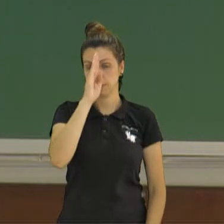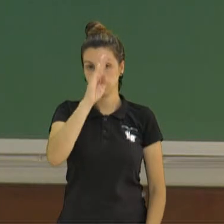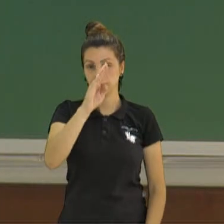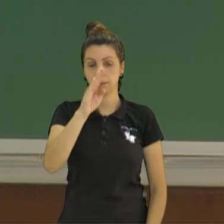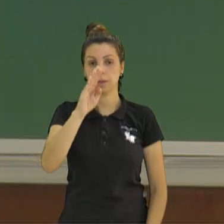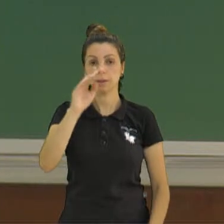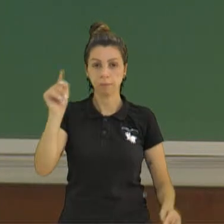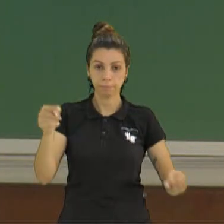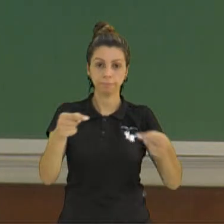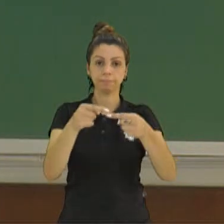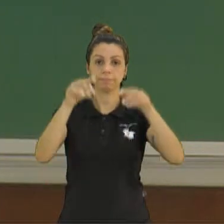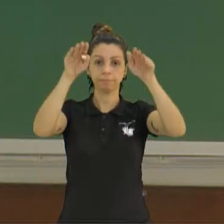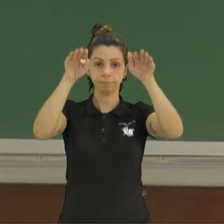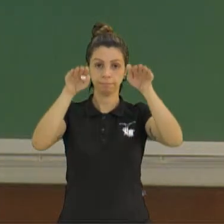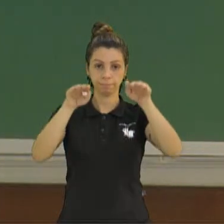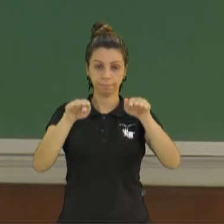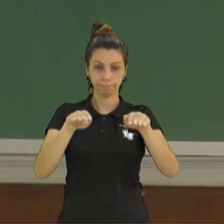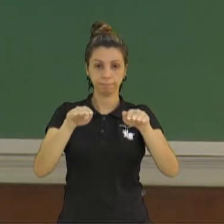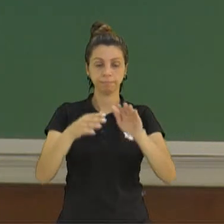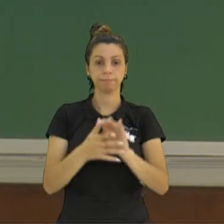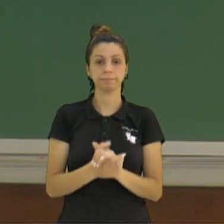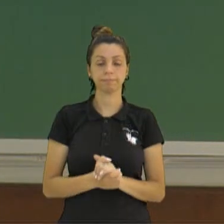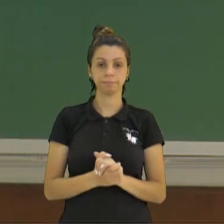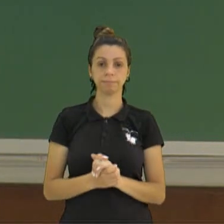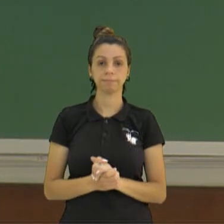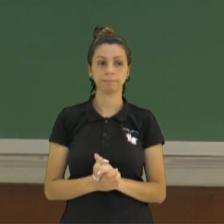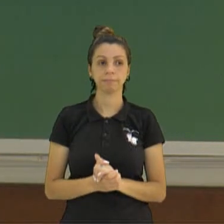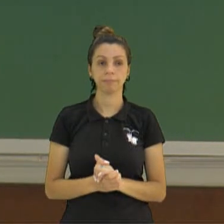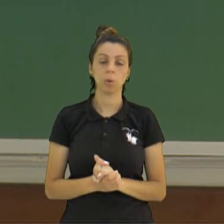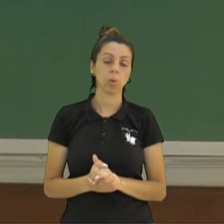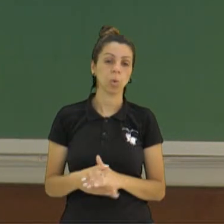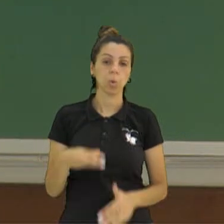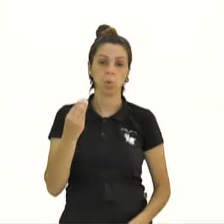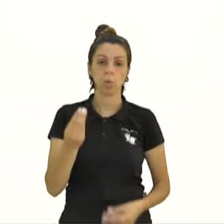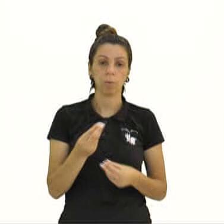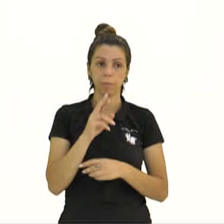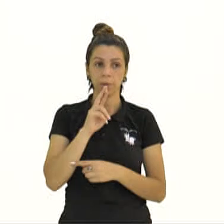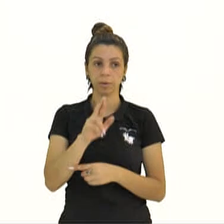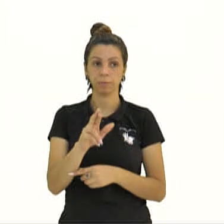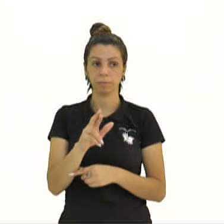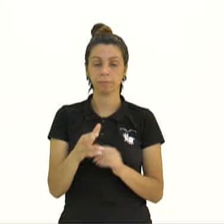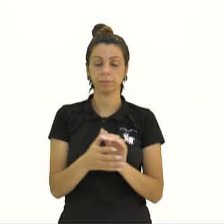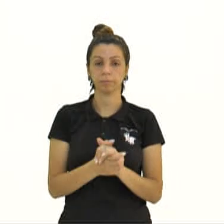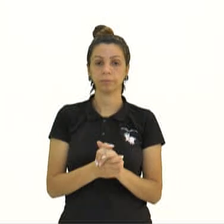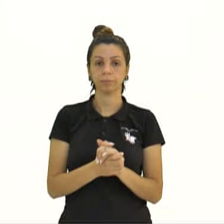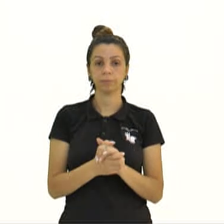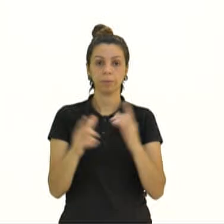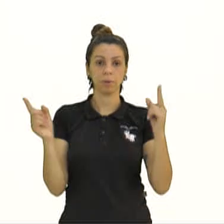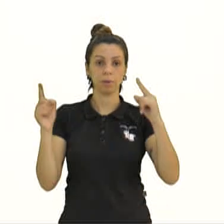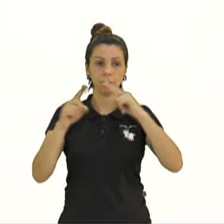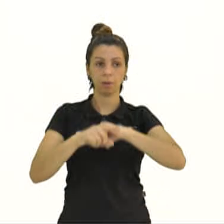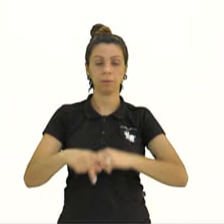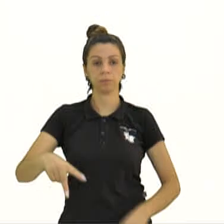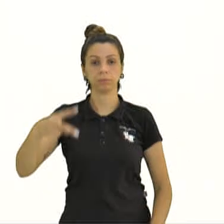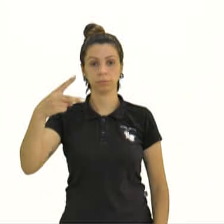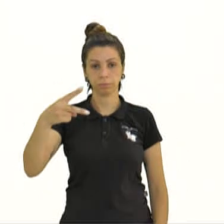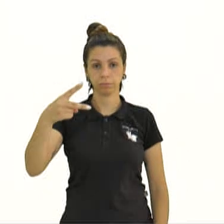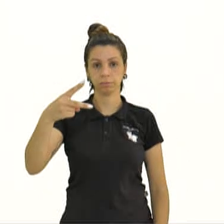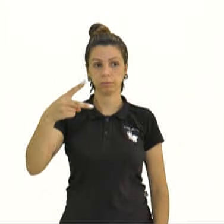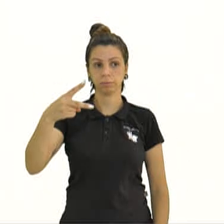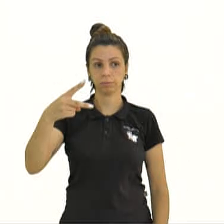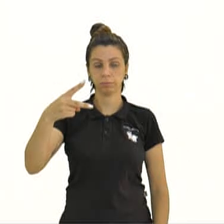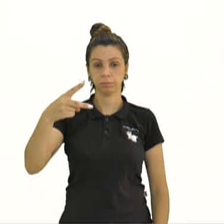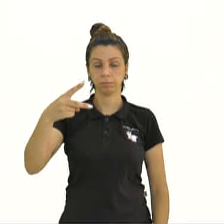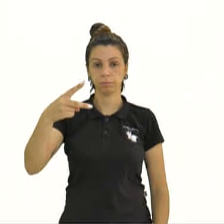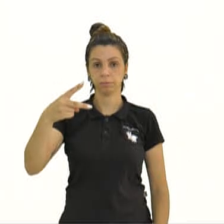Diretamente proporcionais. Tá? Então, como é que ficou a nossa resposta? Aqui é inversa, então é número 2.